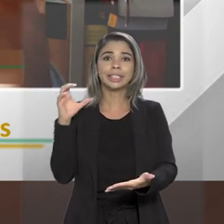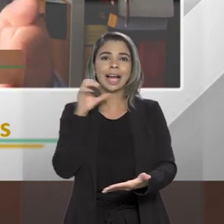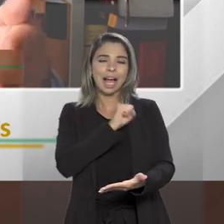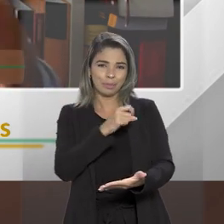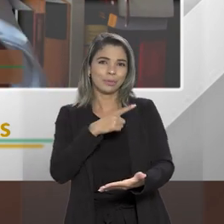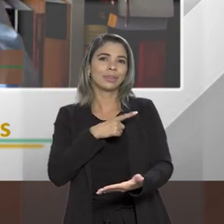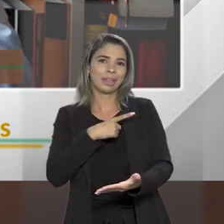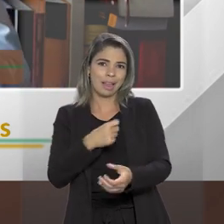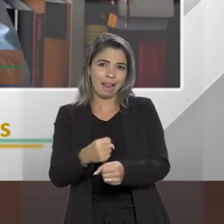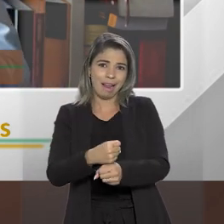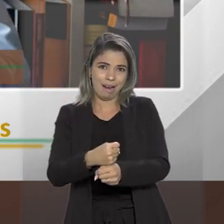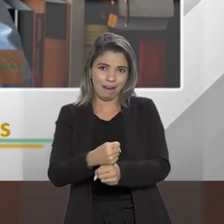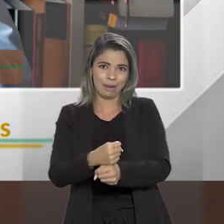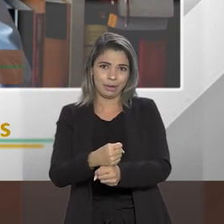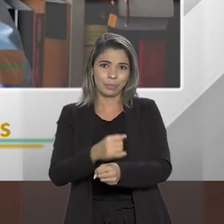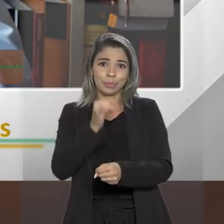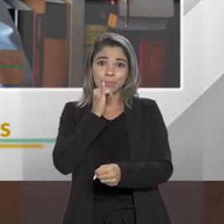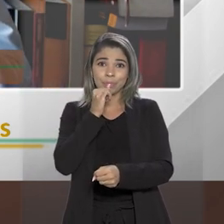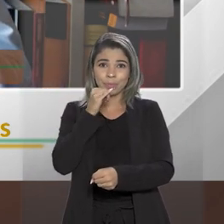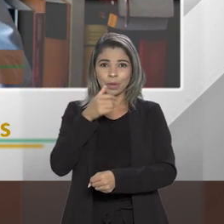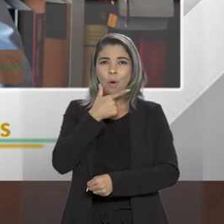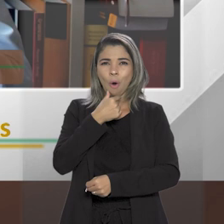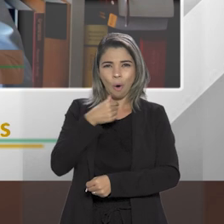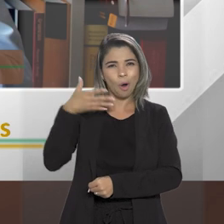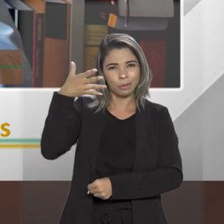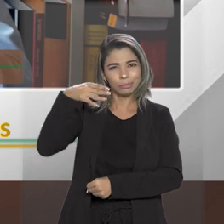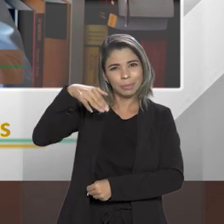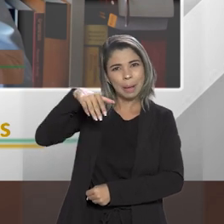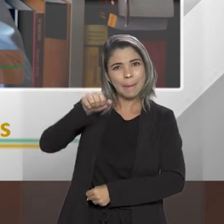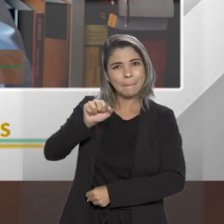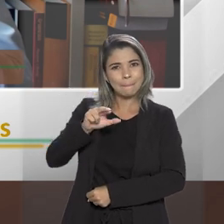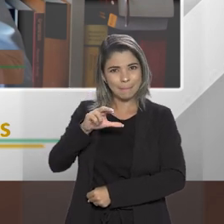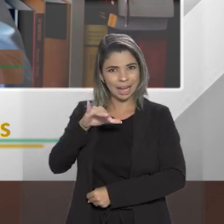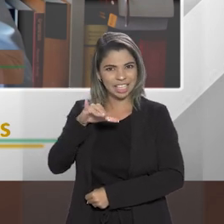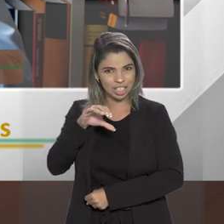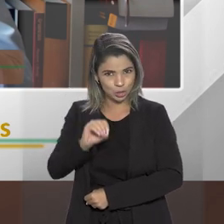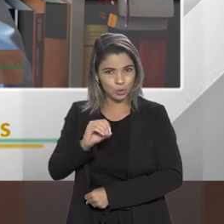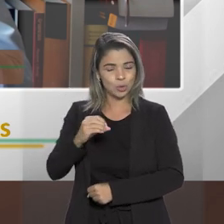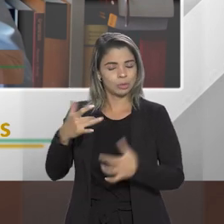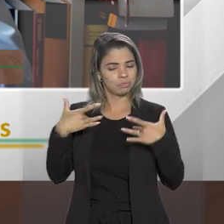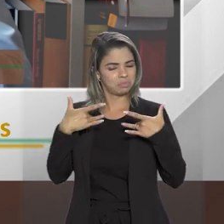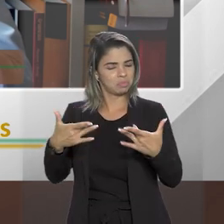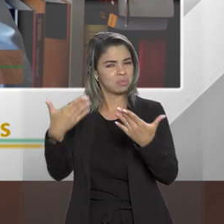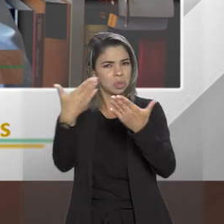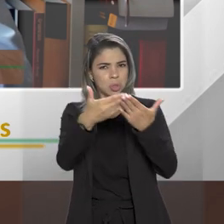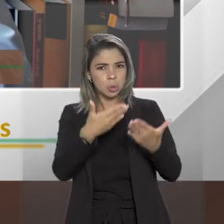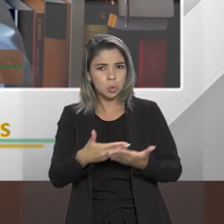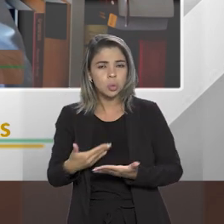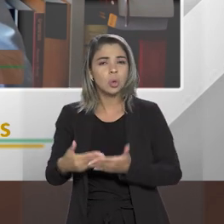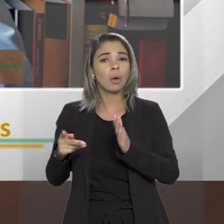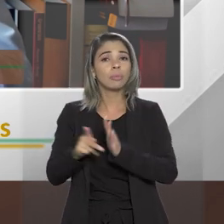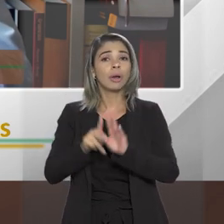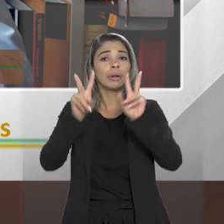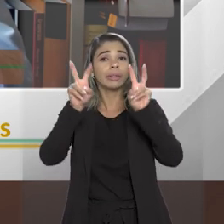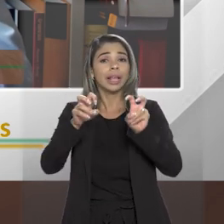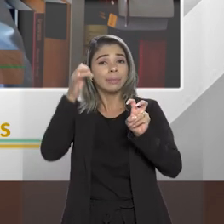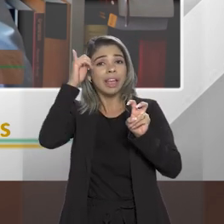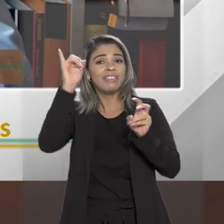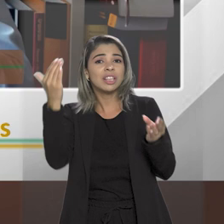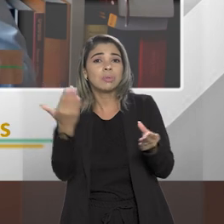muito grande. O próprio Márcio tem se dedicado a estudar a desjudicialização da